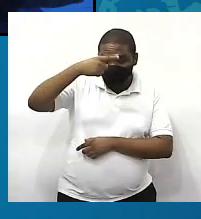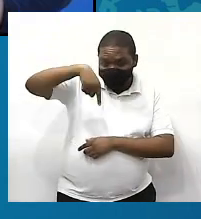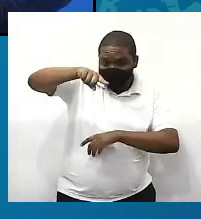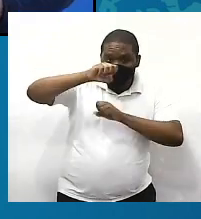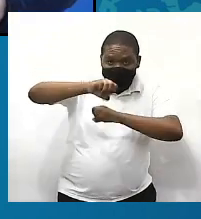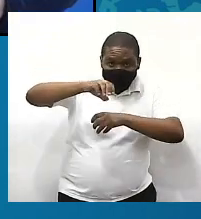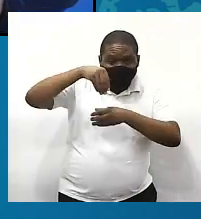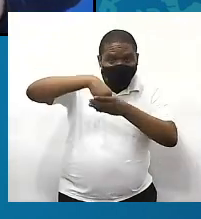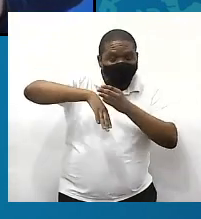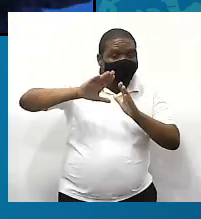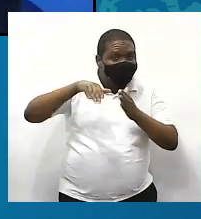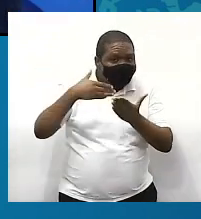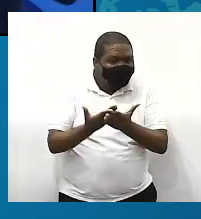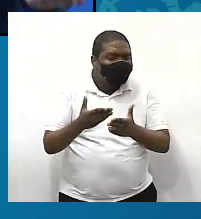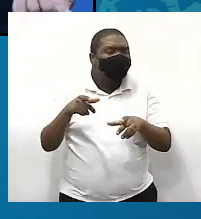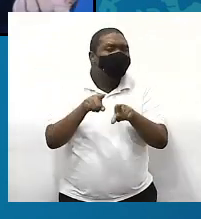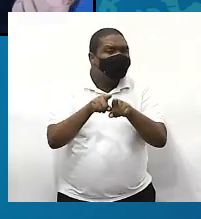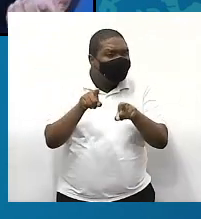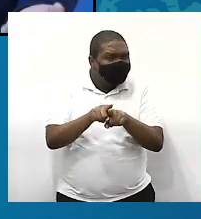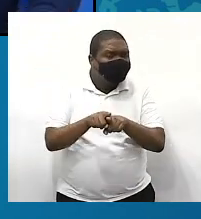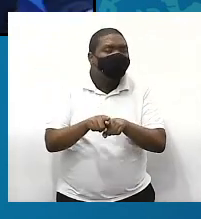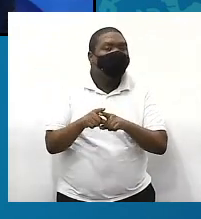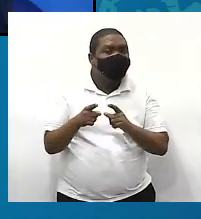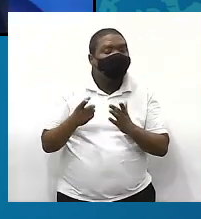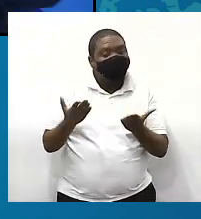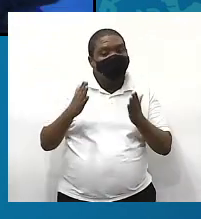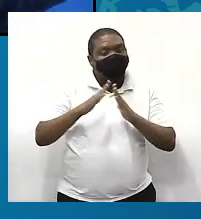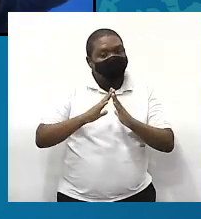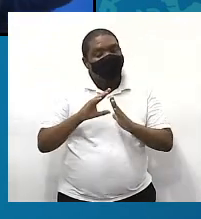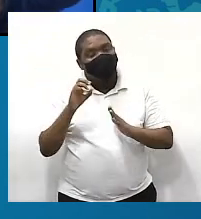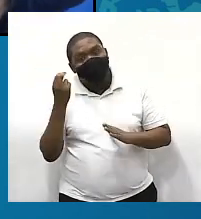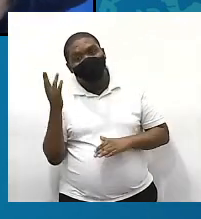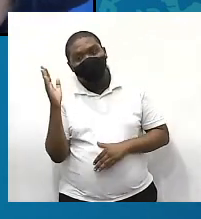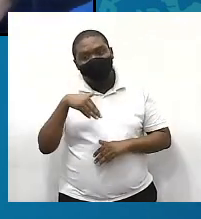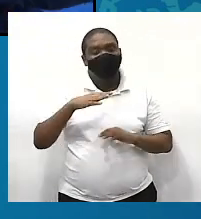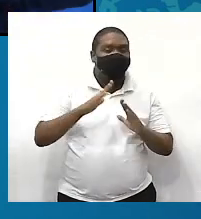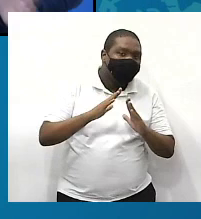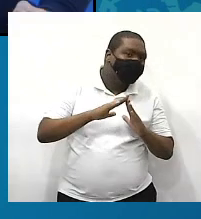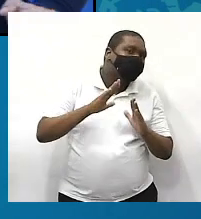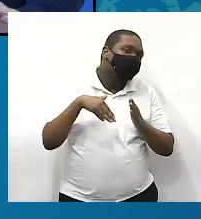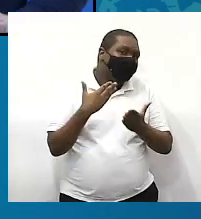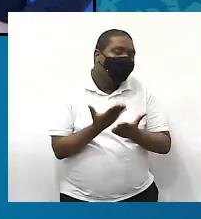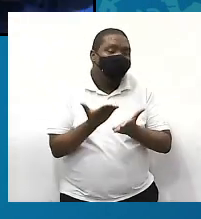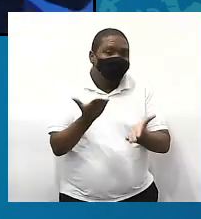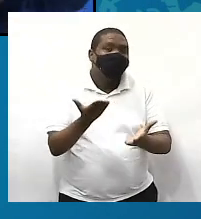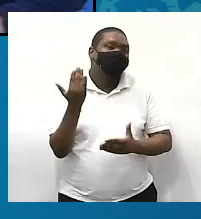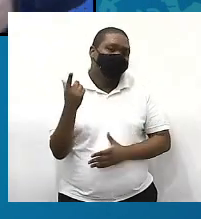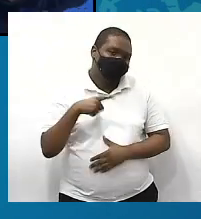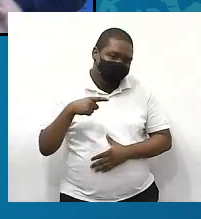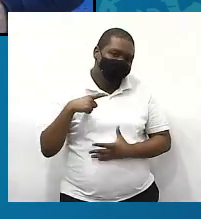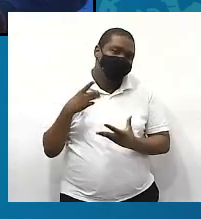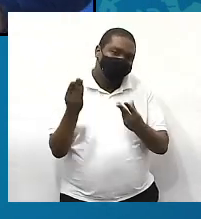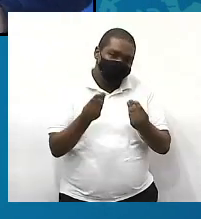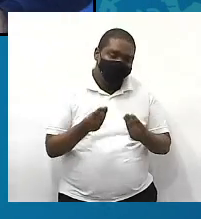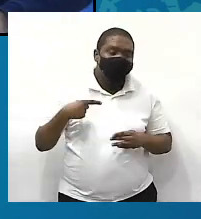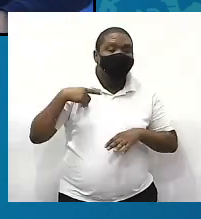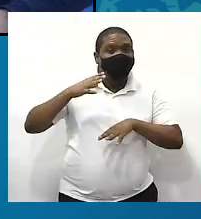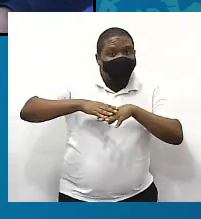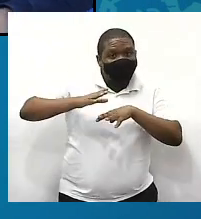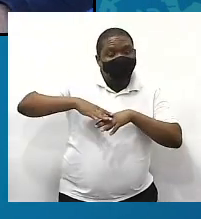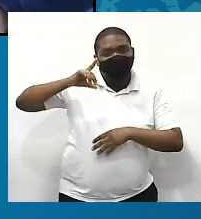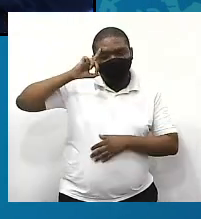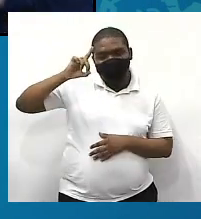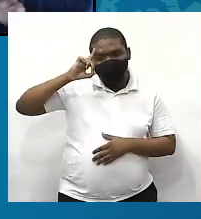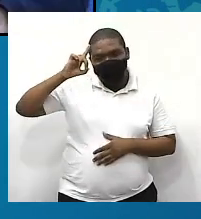a gente também leva para casa ou traz de casa para a escola, e isso é muito comum. A matemática aplicada ao dia a dia,